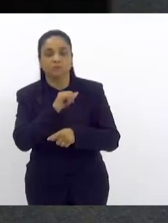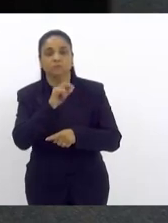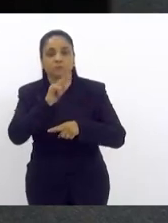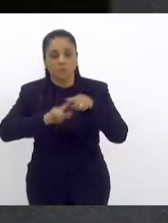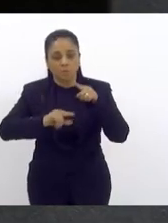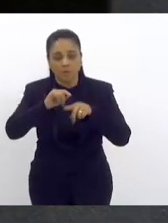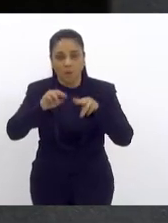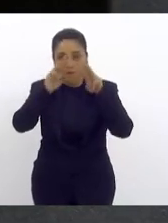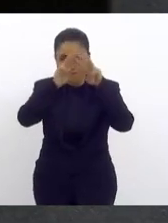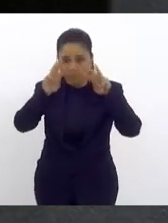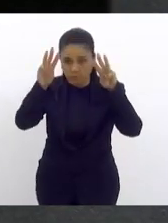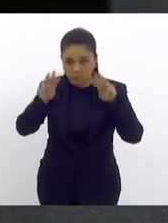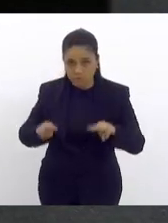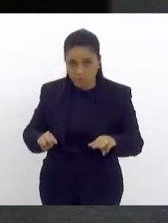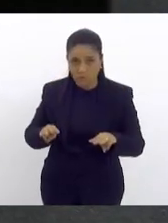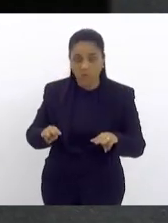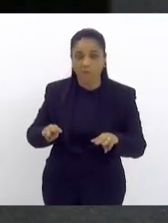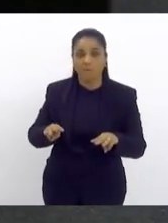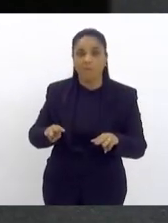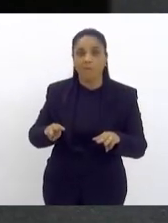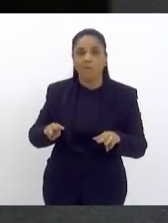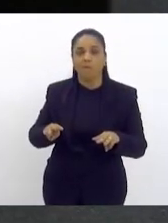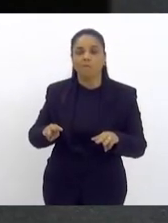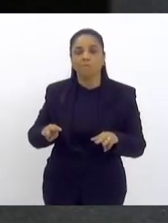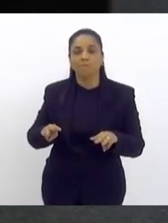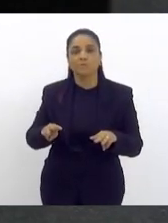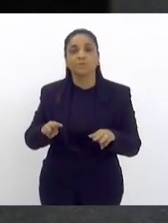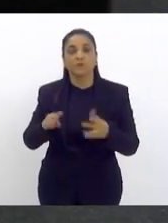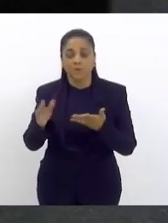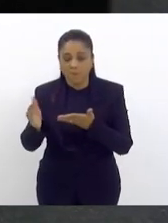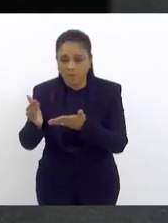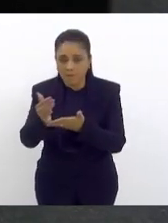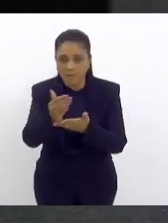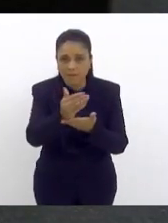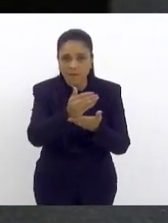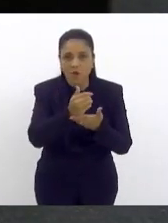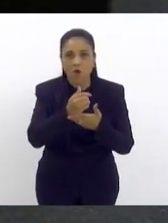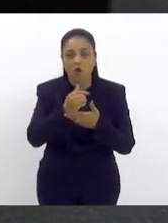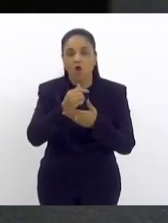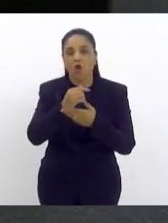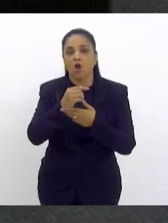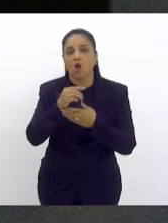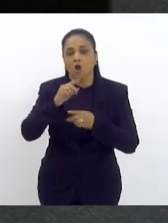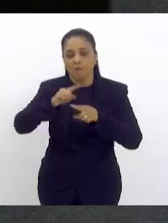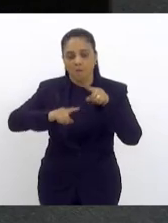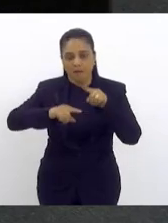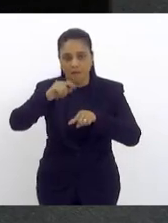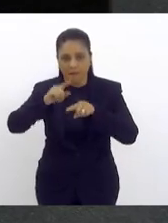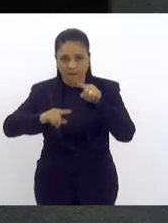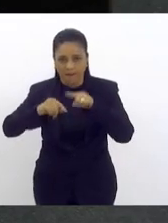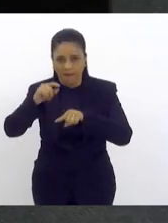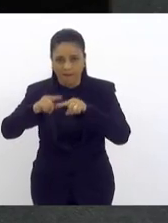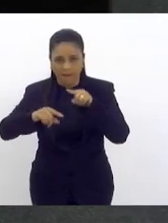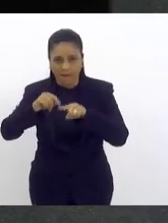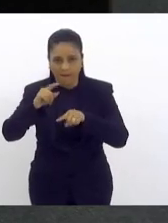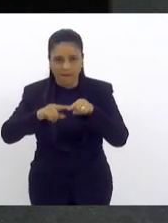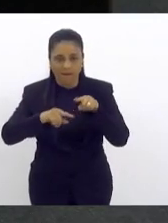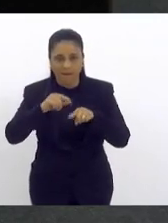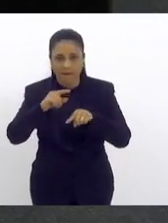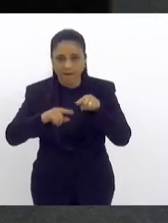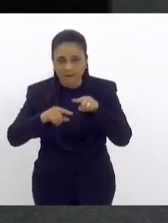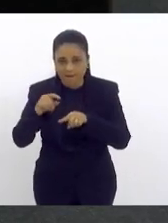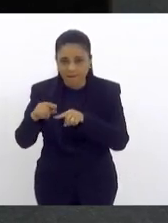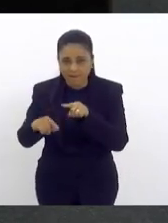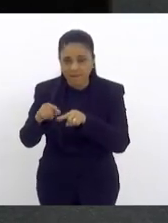Museu para que a gente possa pegar todos os objetos né que naquele processo